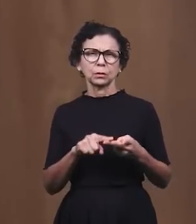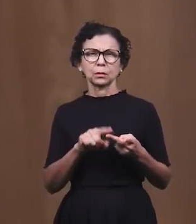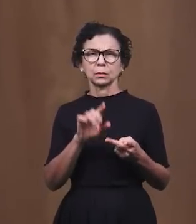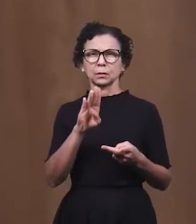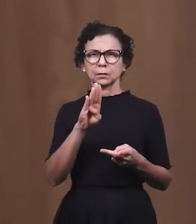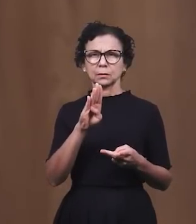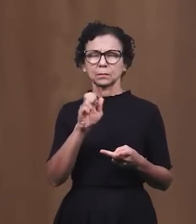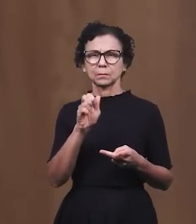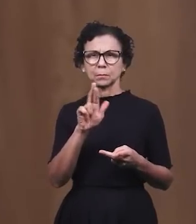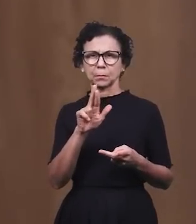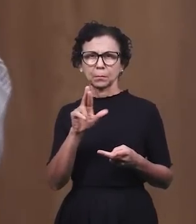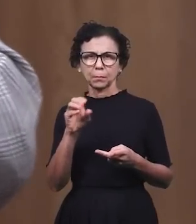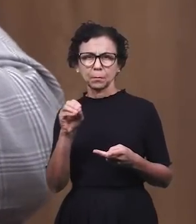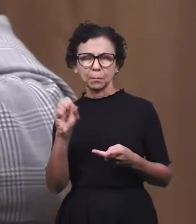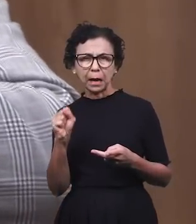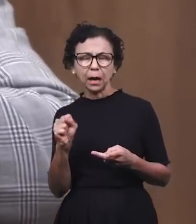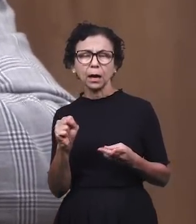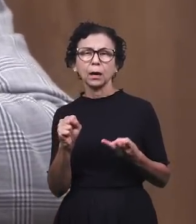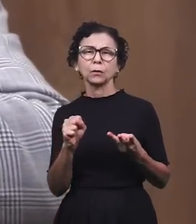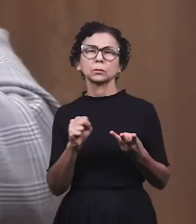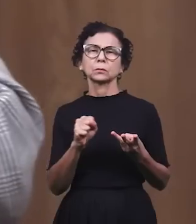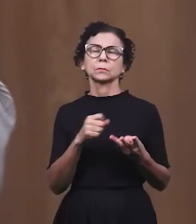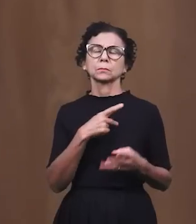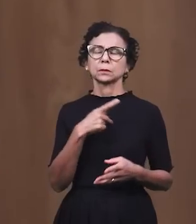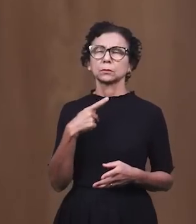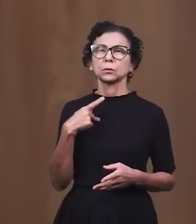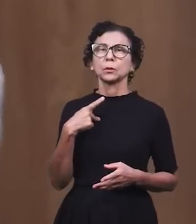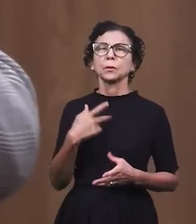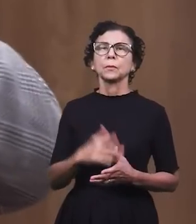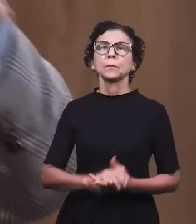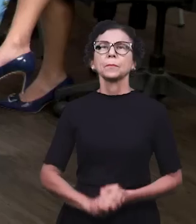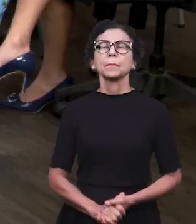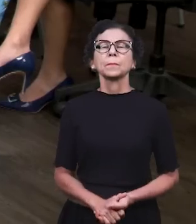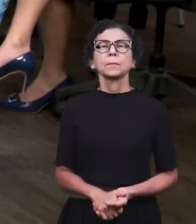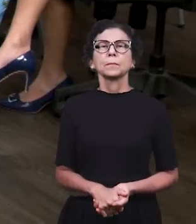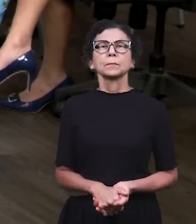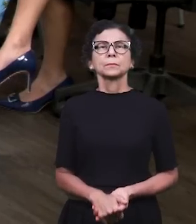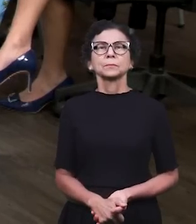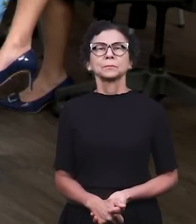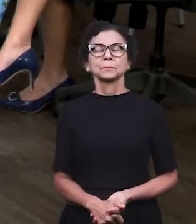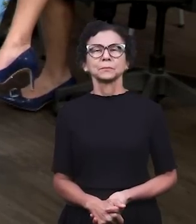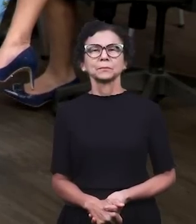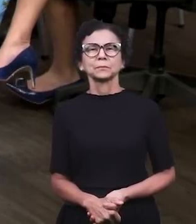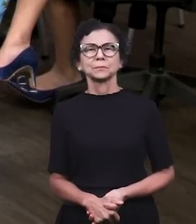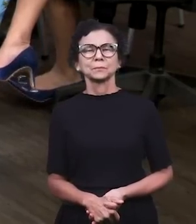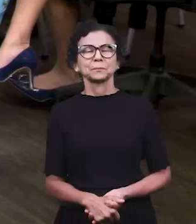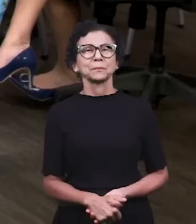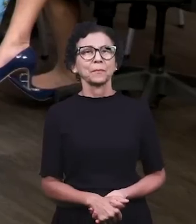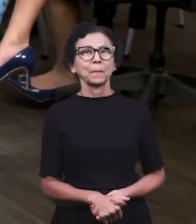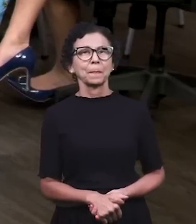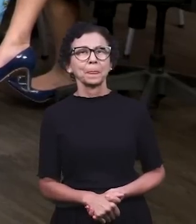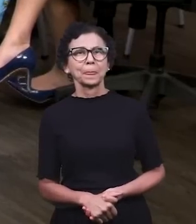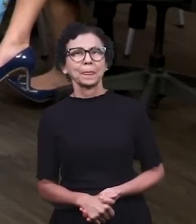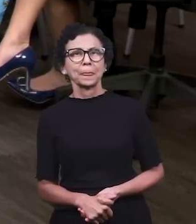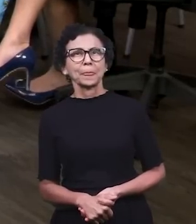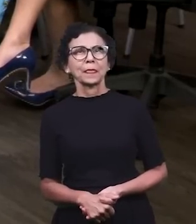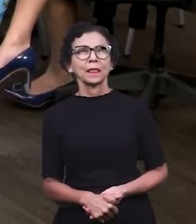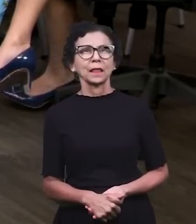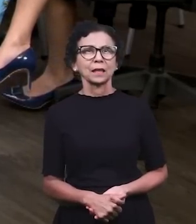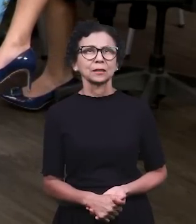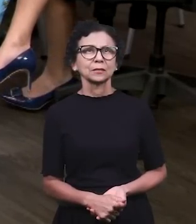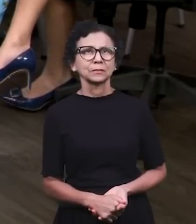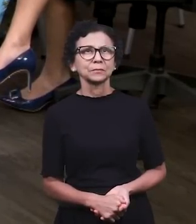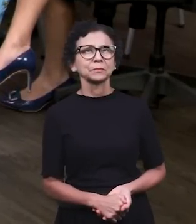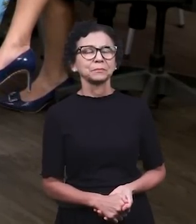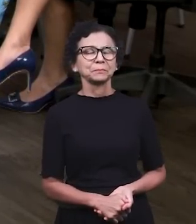Barros. Na hora de começar o culto, houve um período de louvor e tal. A gente usava muito acordeon naquela